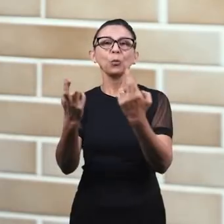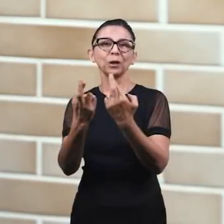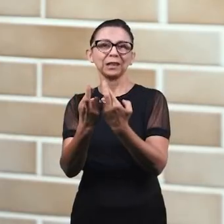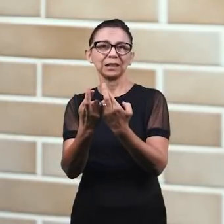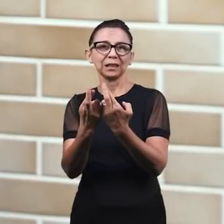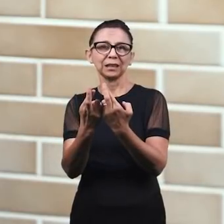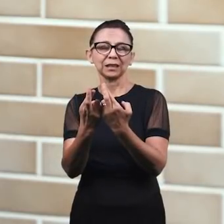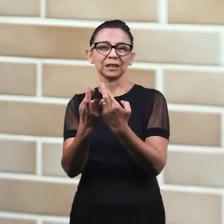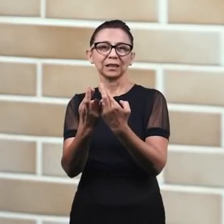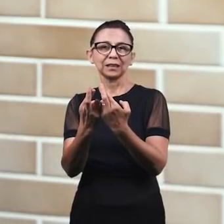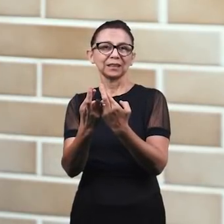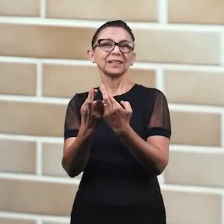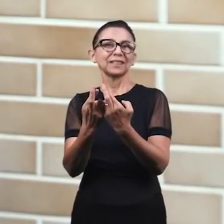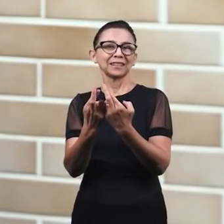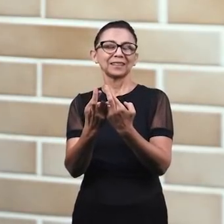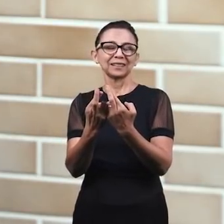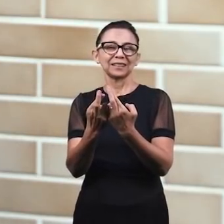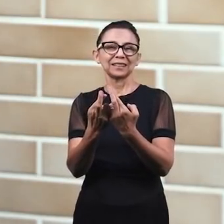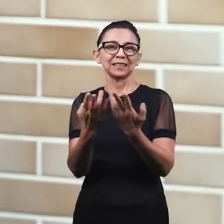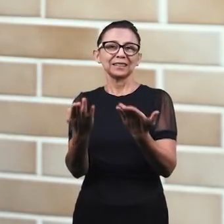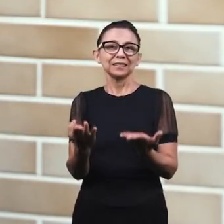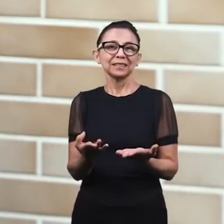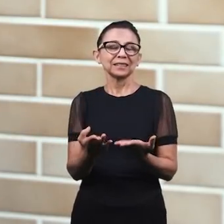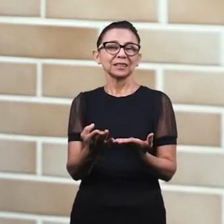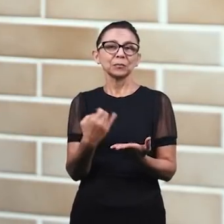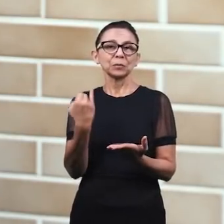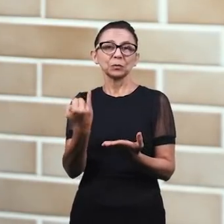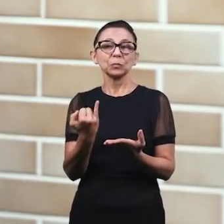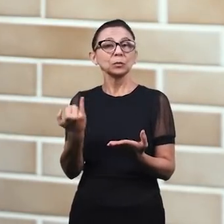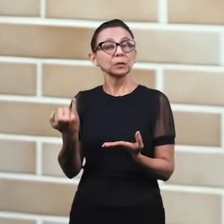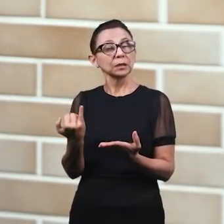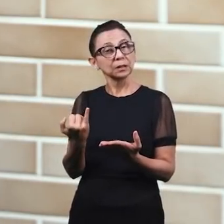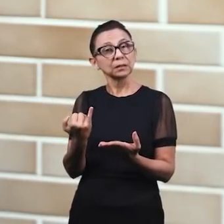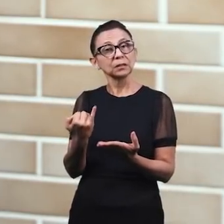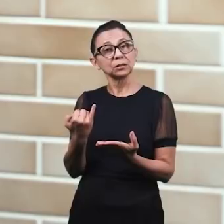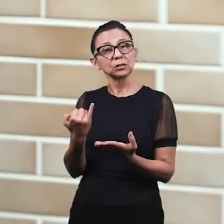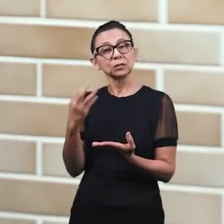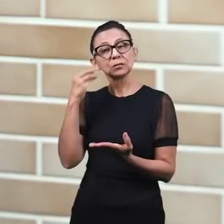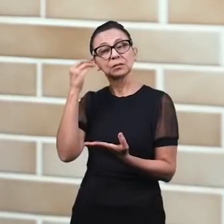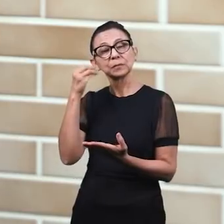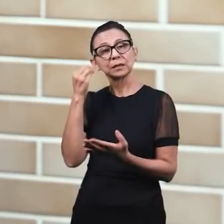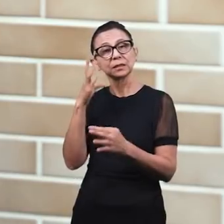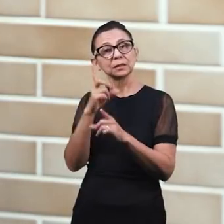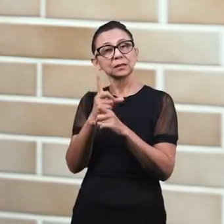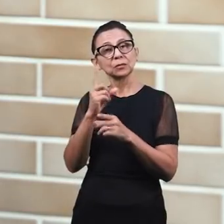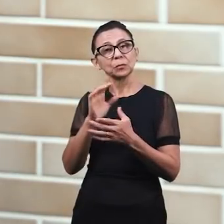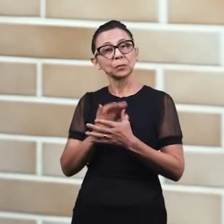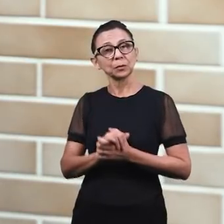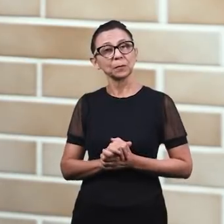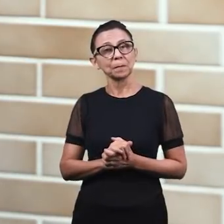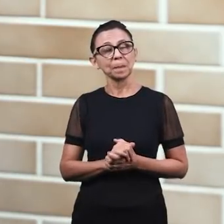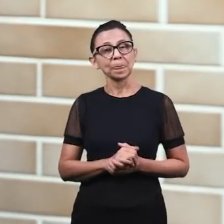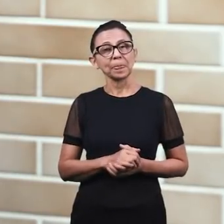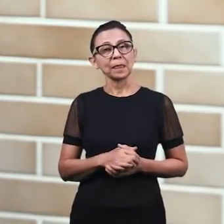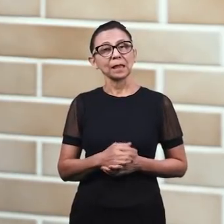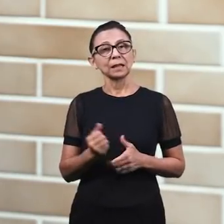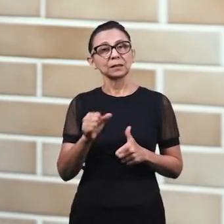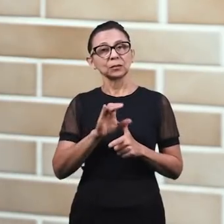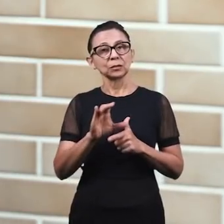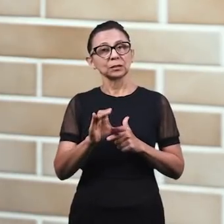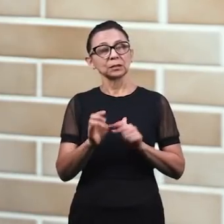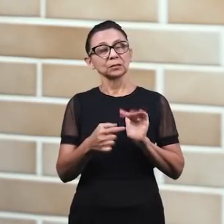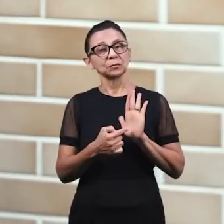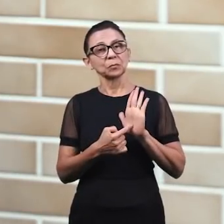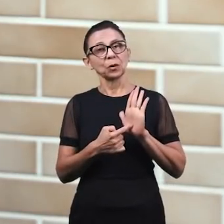é muito profundo, porque a irmã está descobrindo aquilo que citou em 1 Coríntios capítulo 2, verso